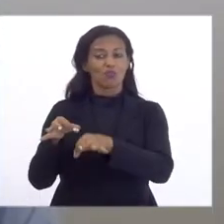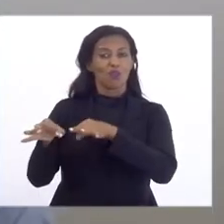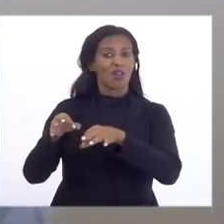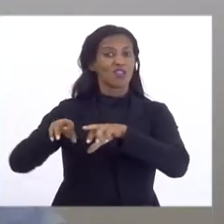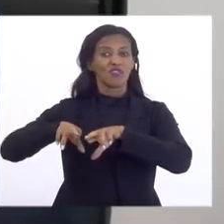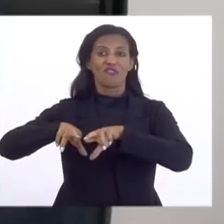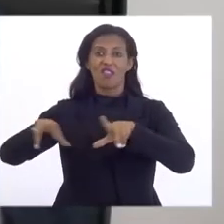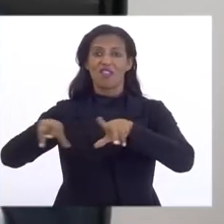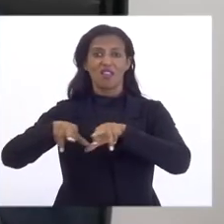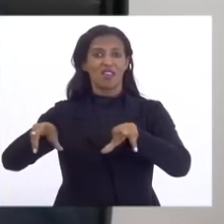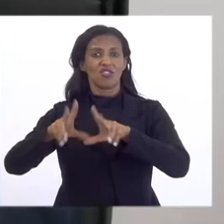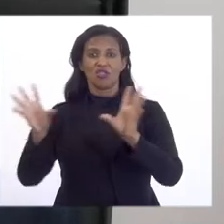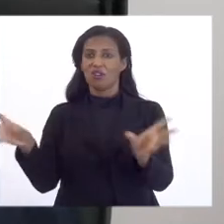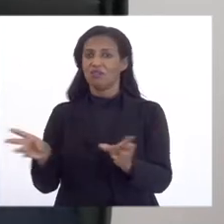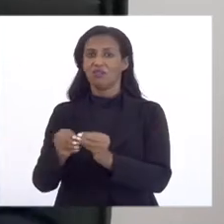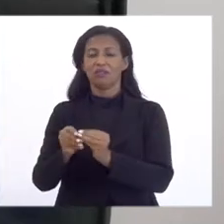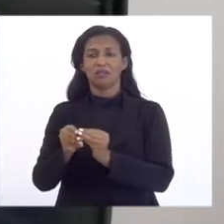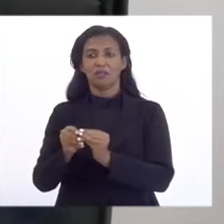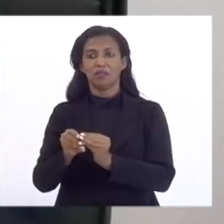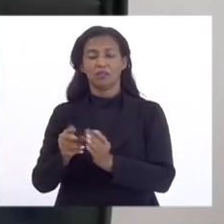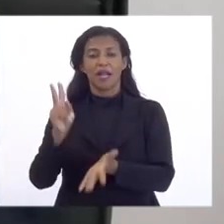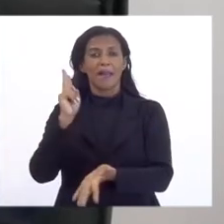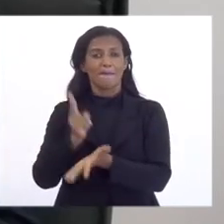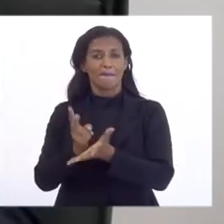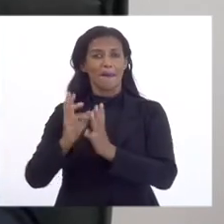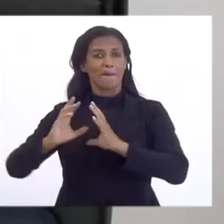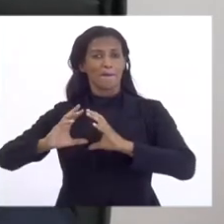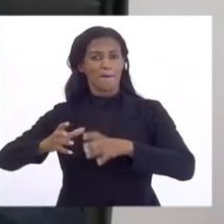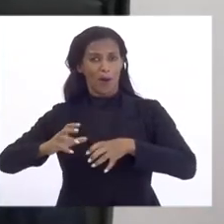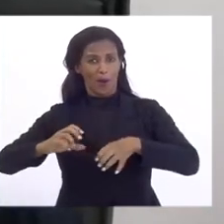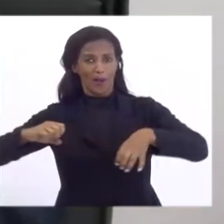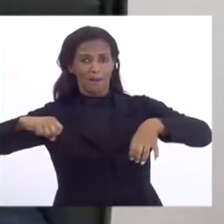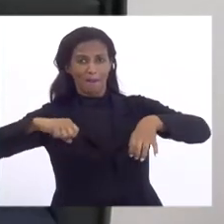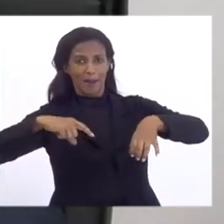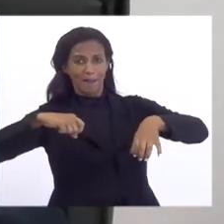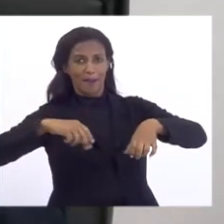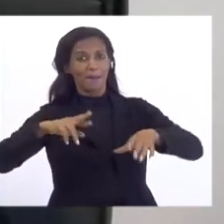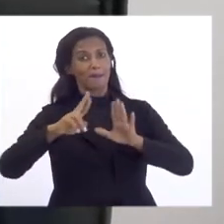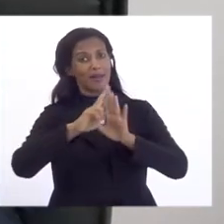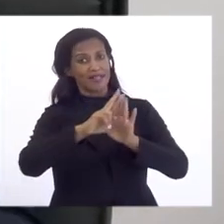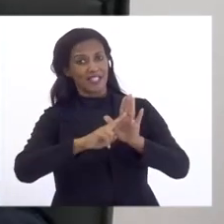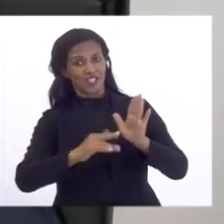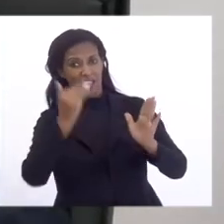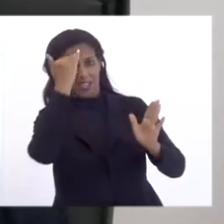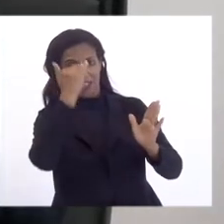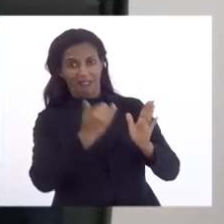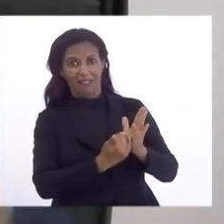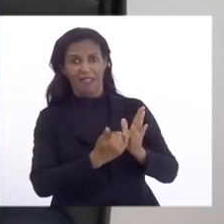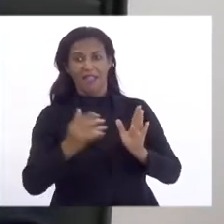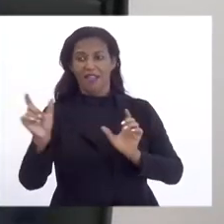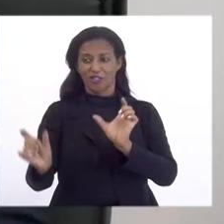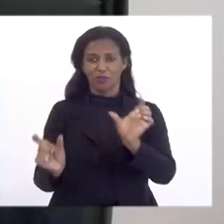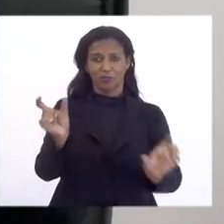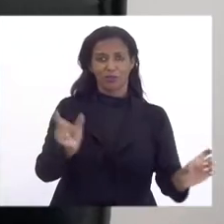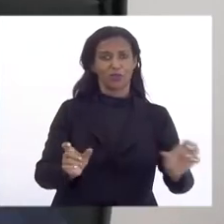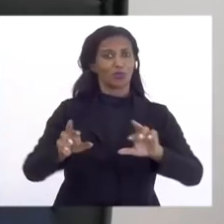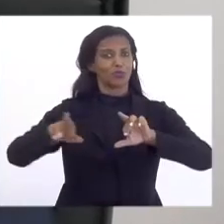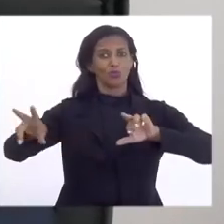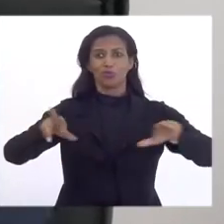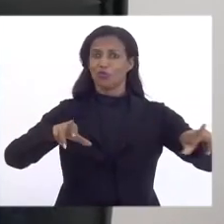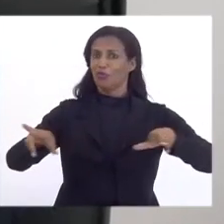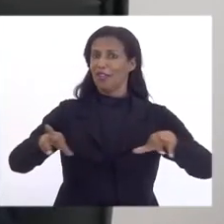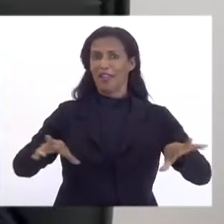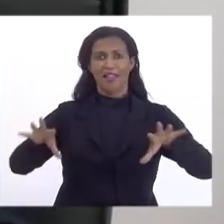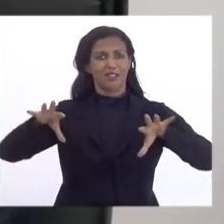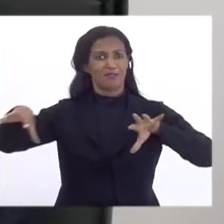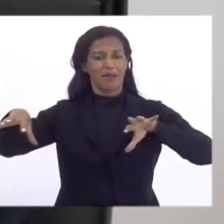Não. Resumindo, usam a mesma bola, mas o campo, as regras, jogadores, tudo é diferente. Beach soccer é um